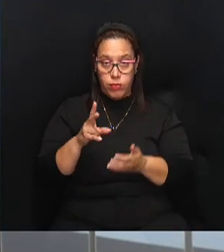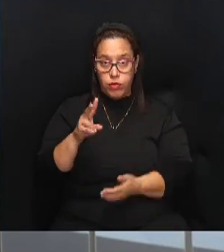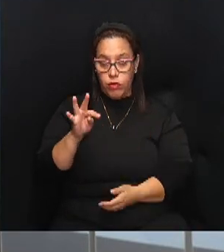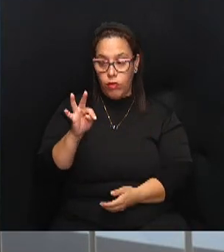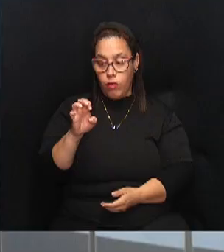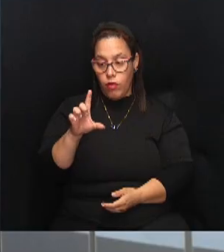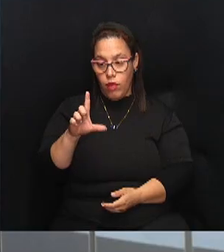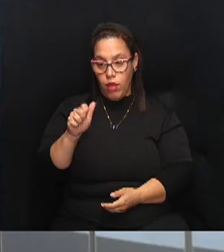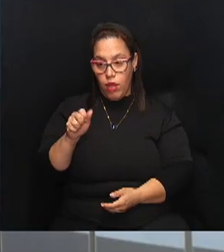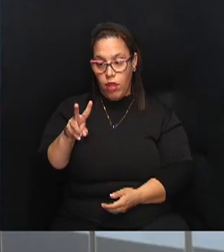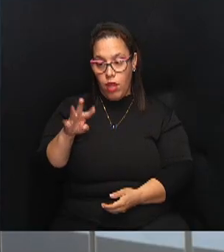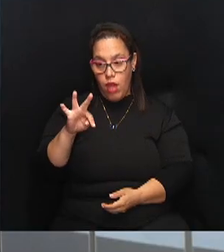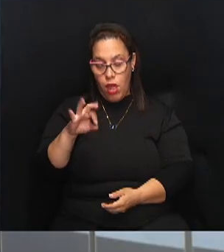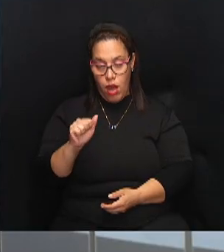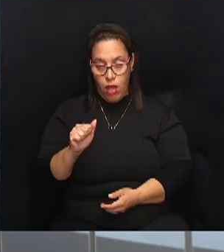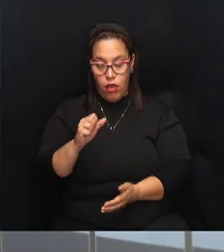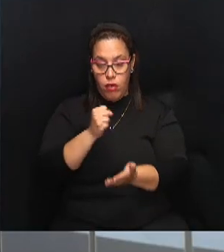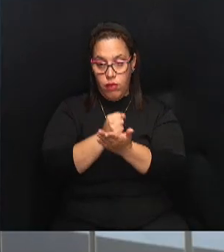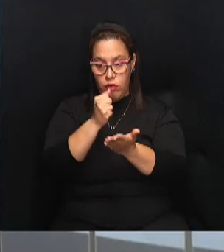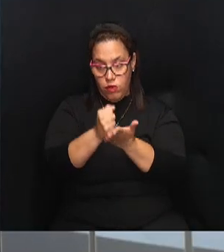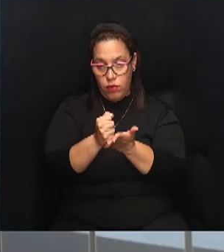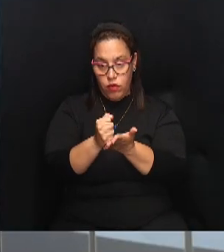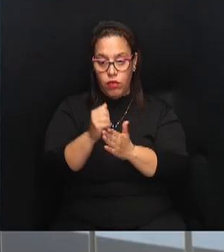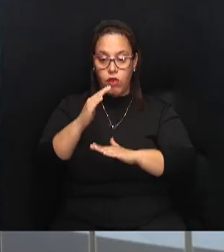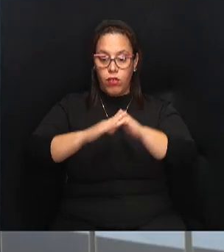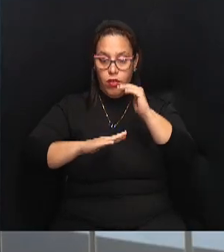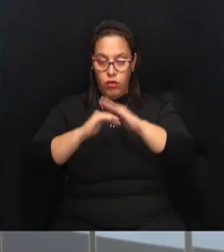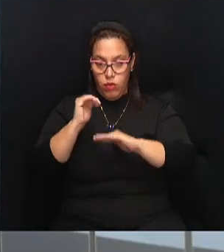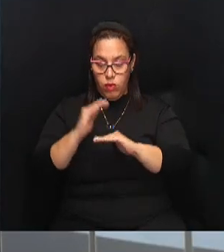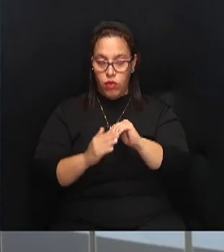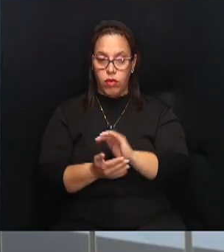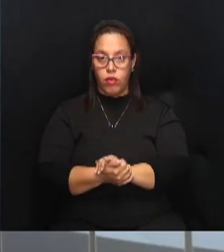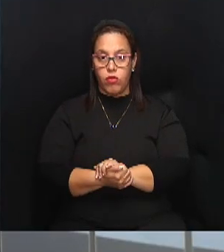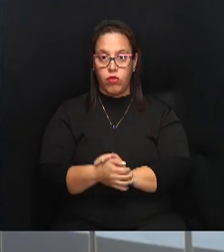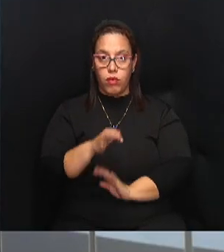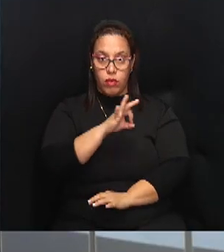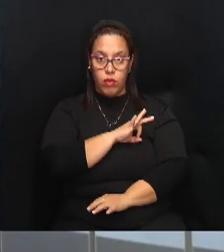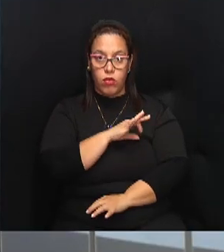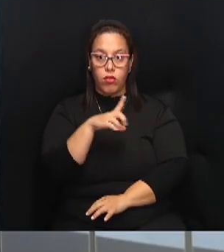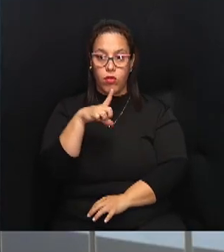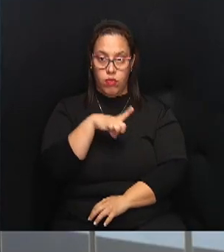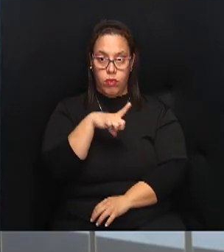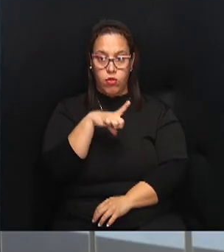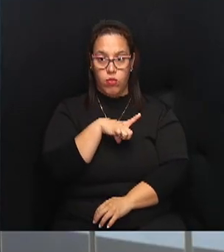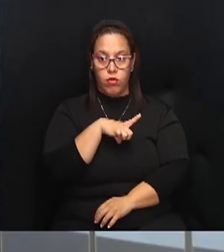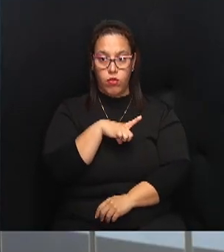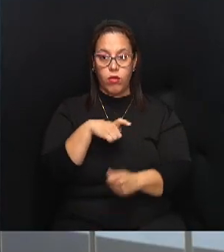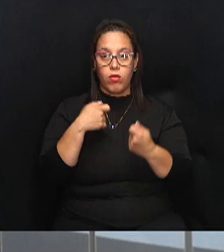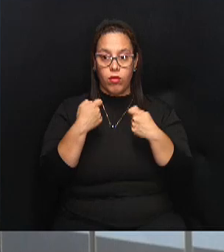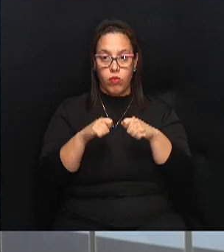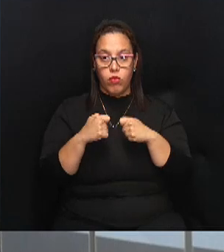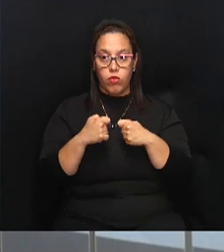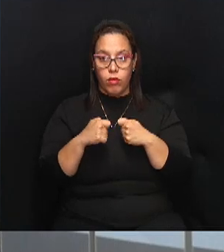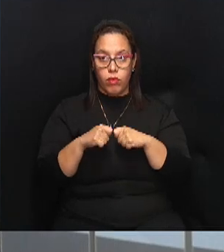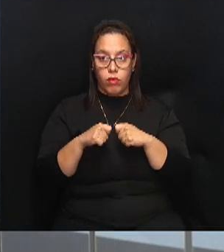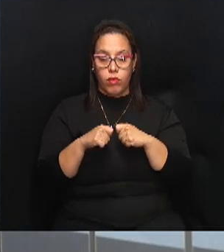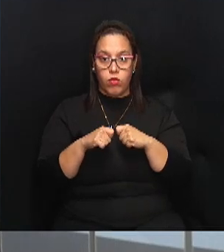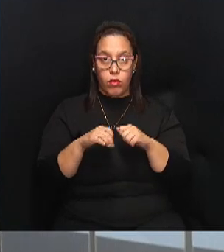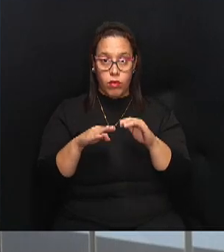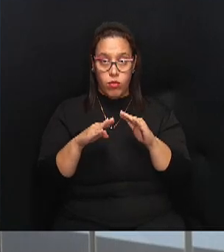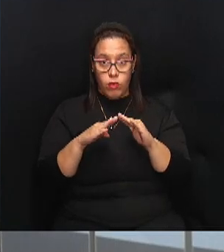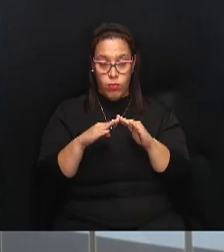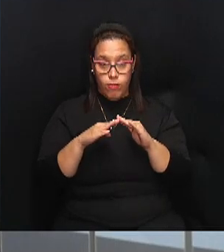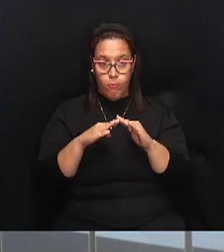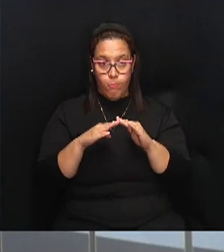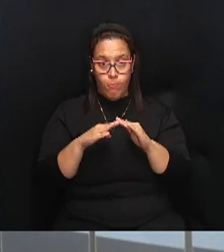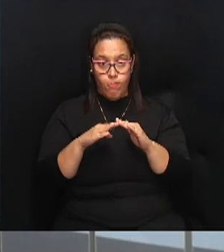Polícia Militar contratou né, esse serviço. É um policial que tenha necessidade ou que o comando verifica que aquele